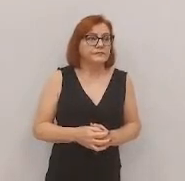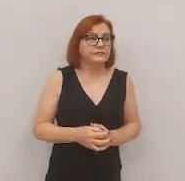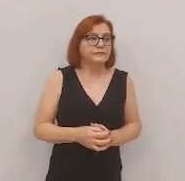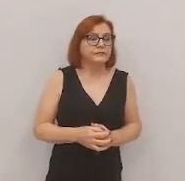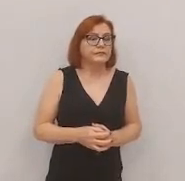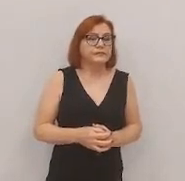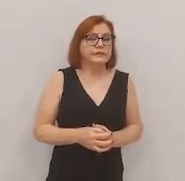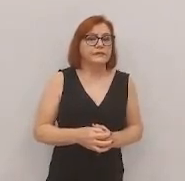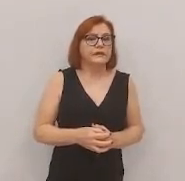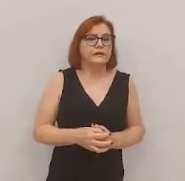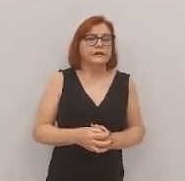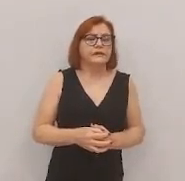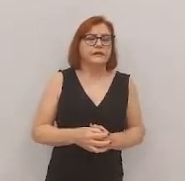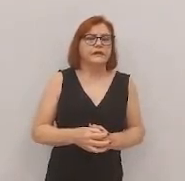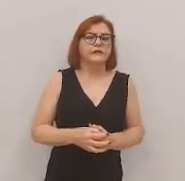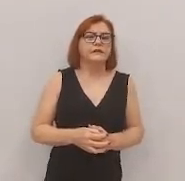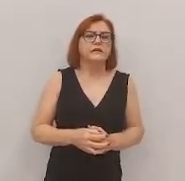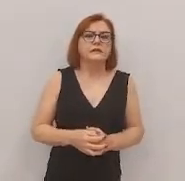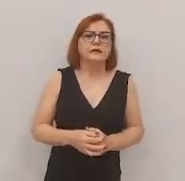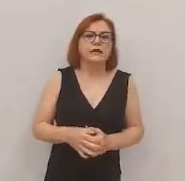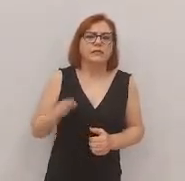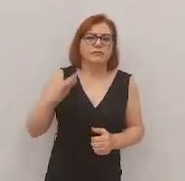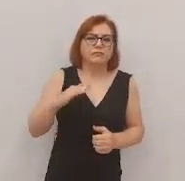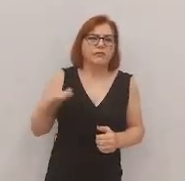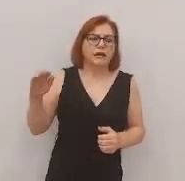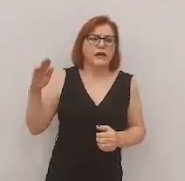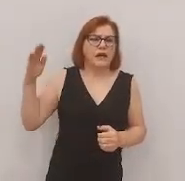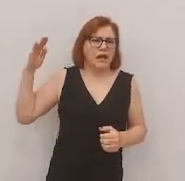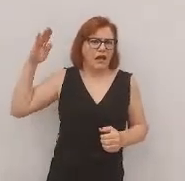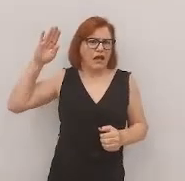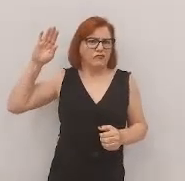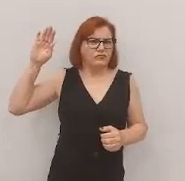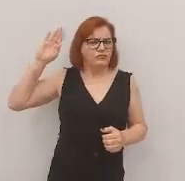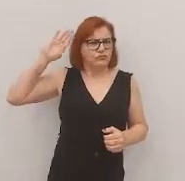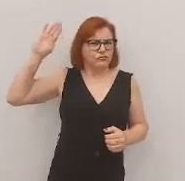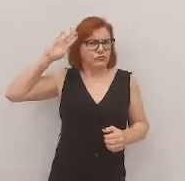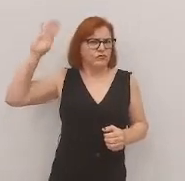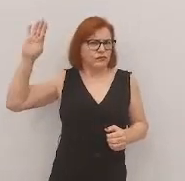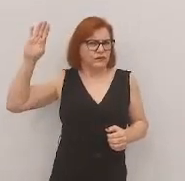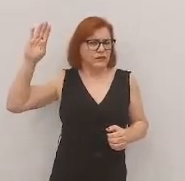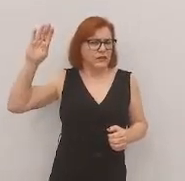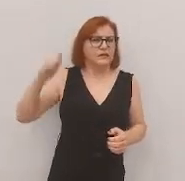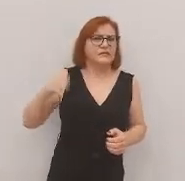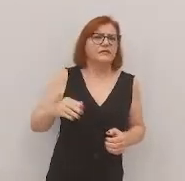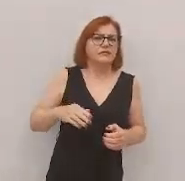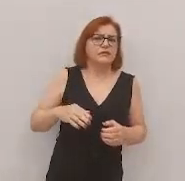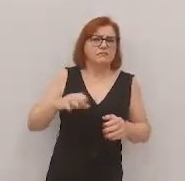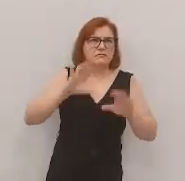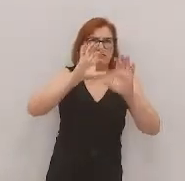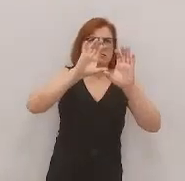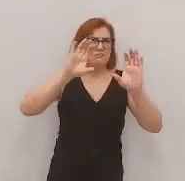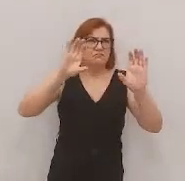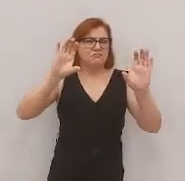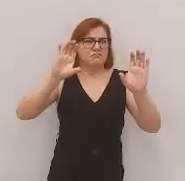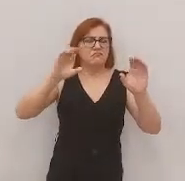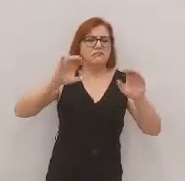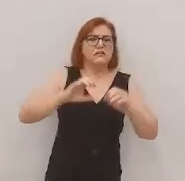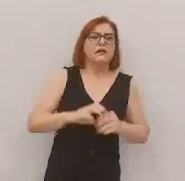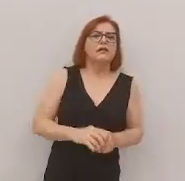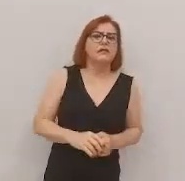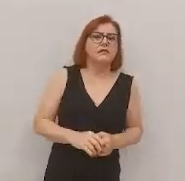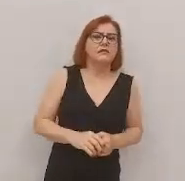potestades. Ó Senhor Jesus, em Efésios 2:2, ali diz bem claro,